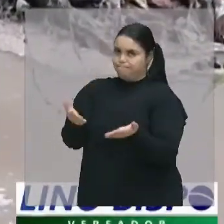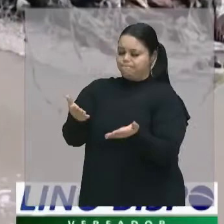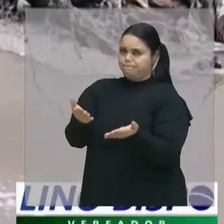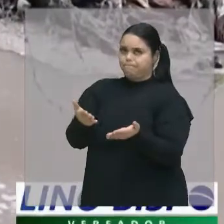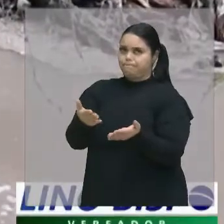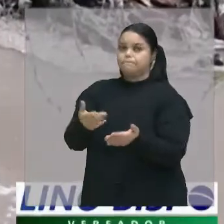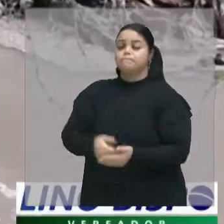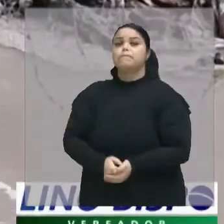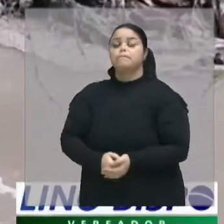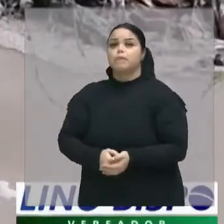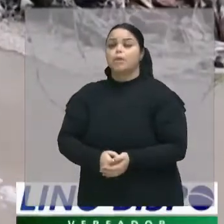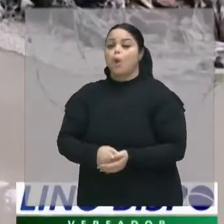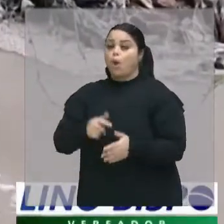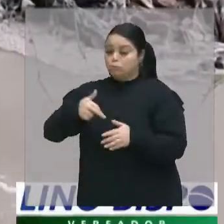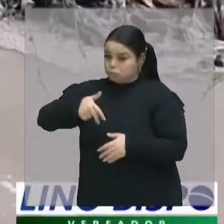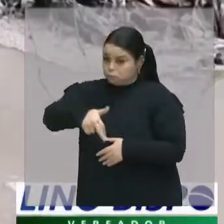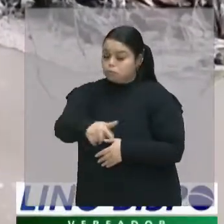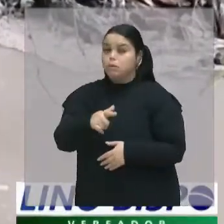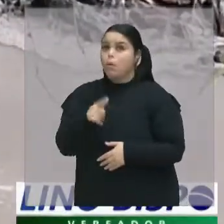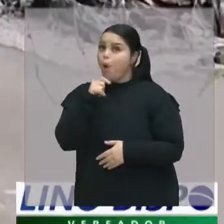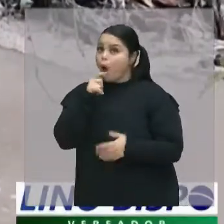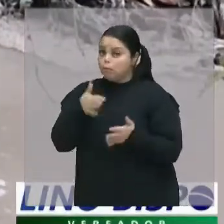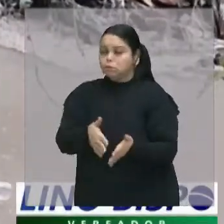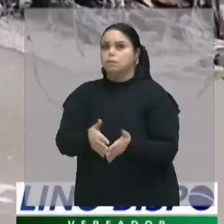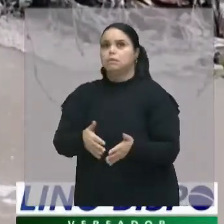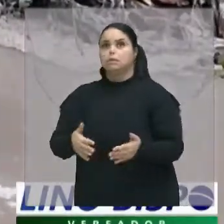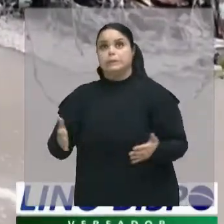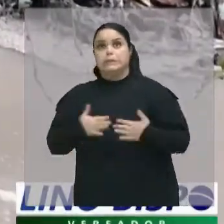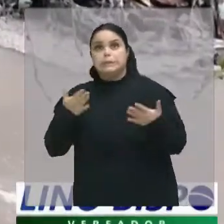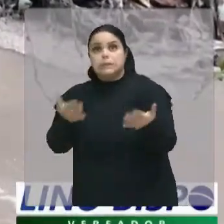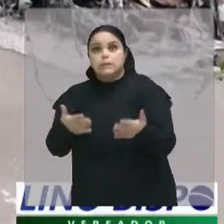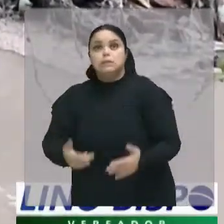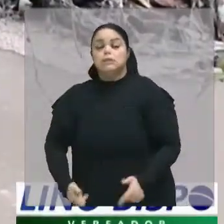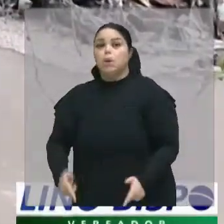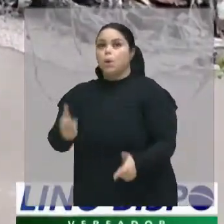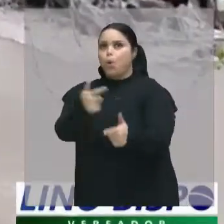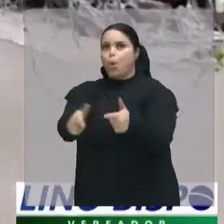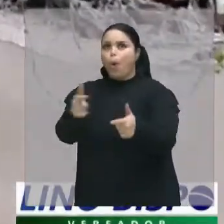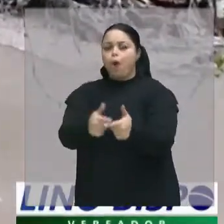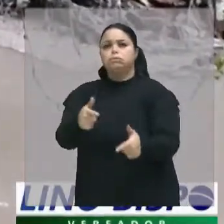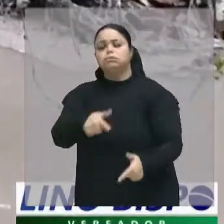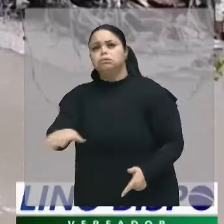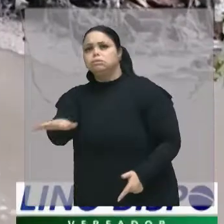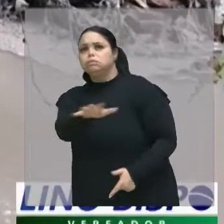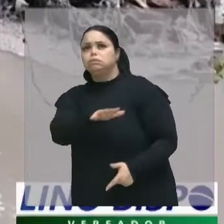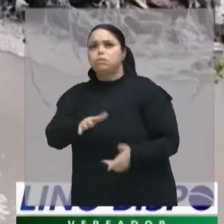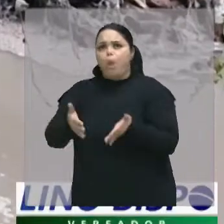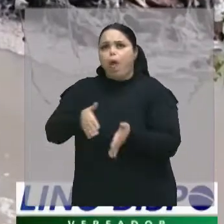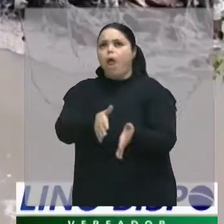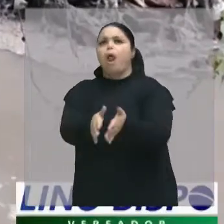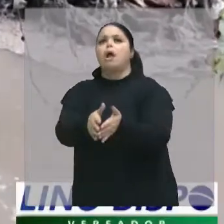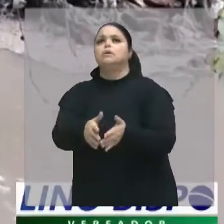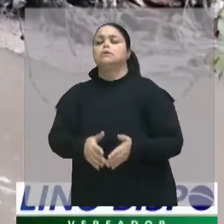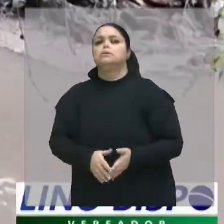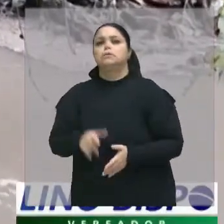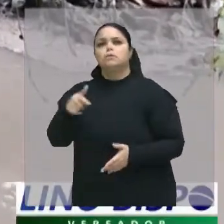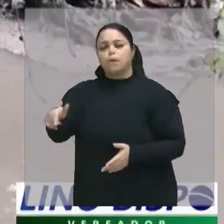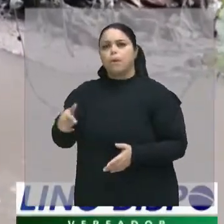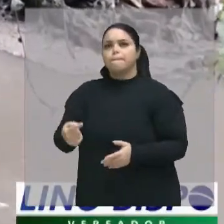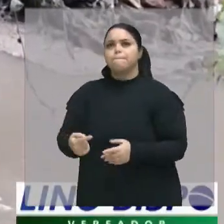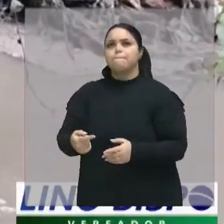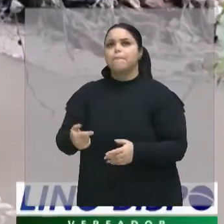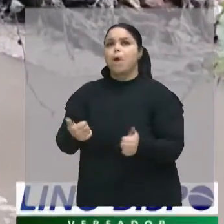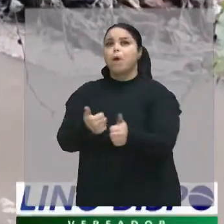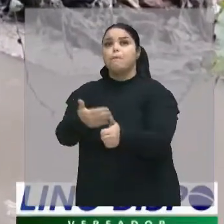vamos descer um pouco o rio para você ver o impacto de tudo isso aqui no leito do córrego Senhorinha, aqui nos fundos da